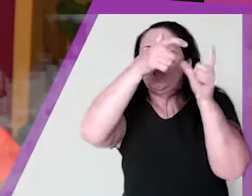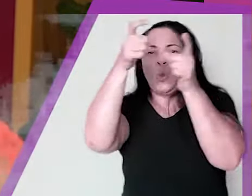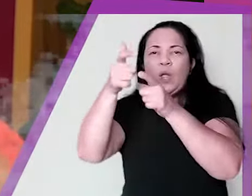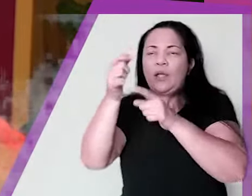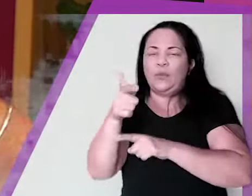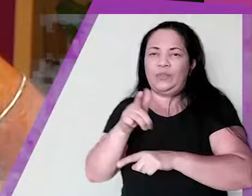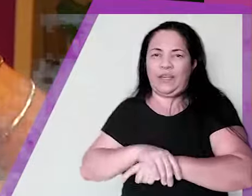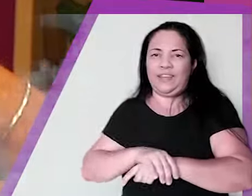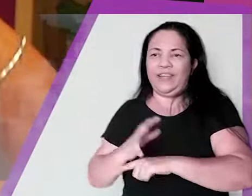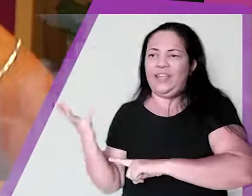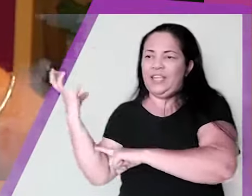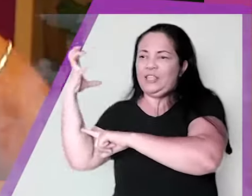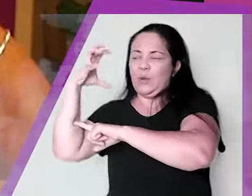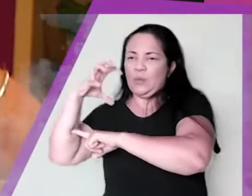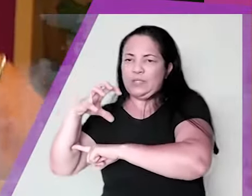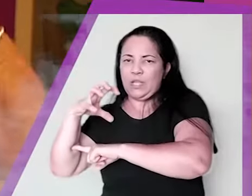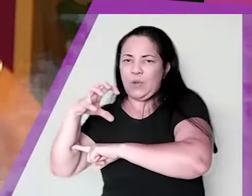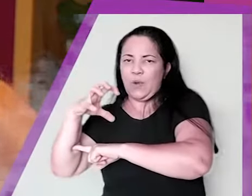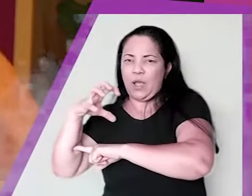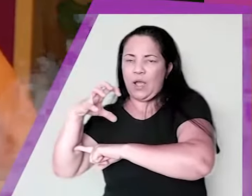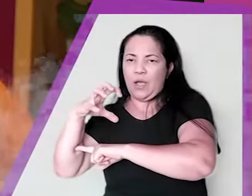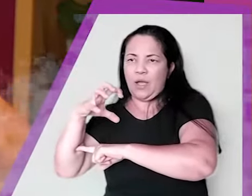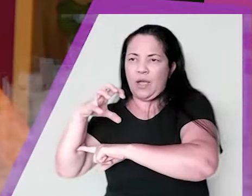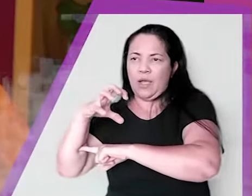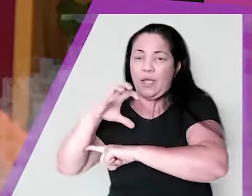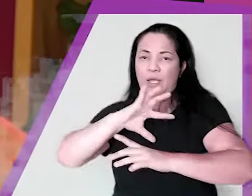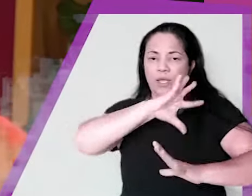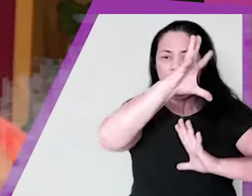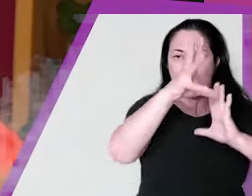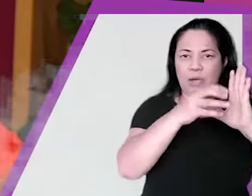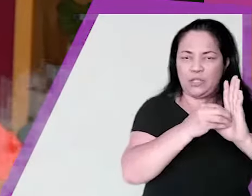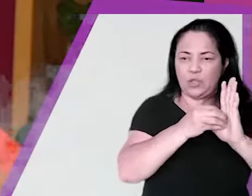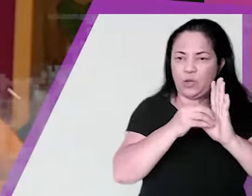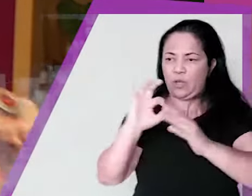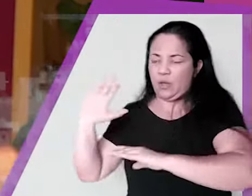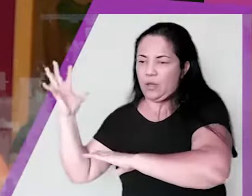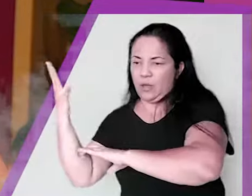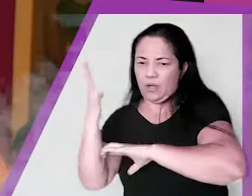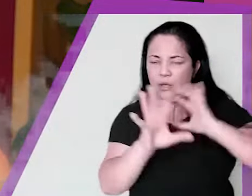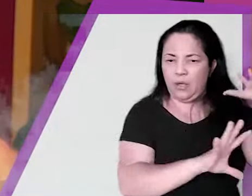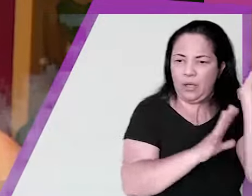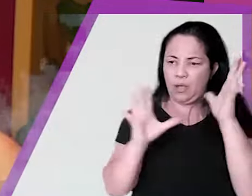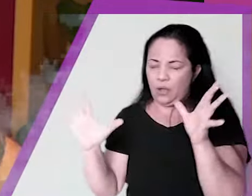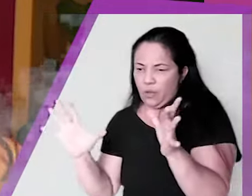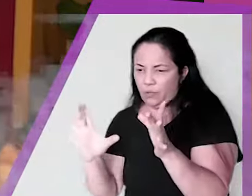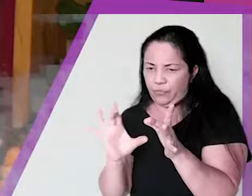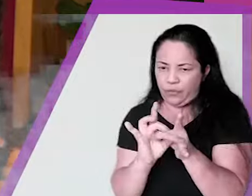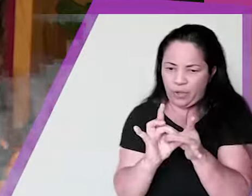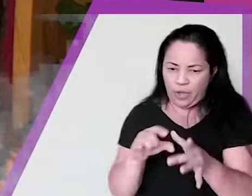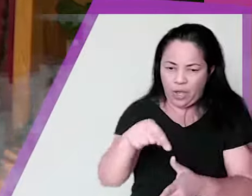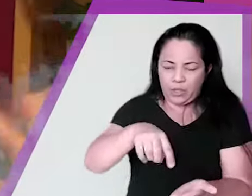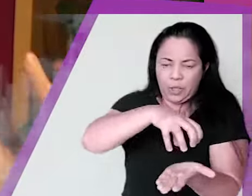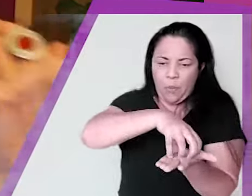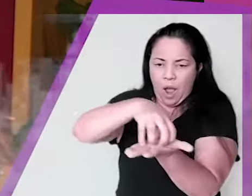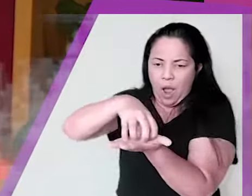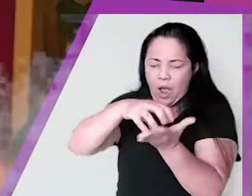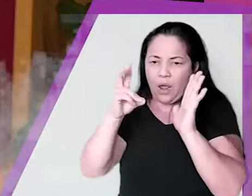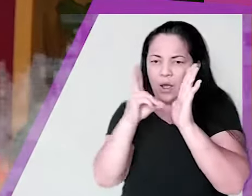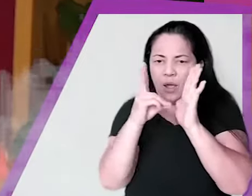encontra ele até onde o Cerrado encontra com a Amazônia, que é ali no Xingu, onde vive o meu colar, por